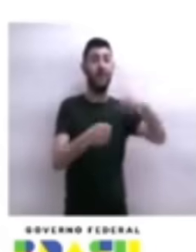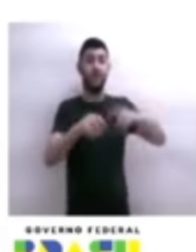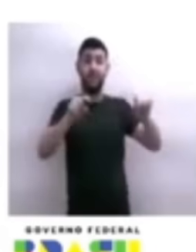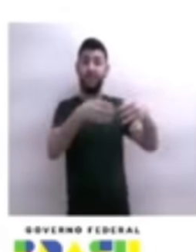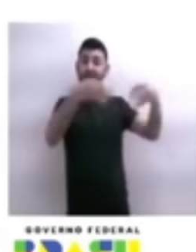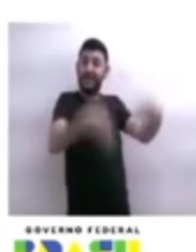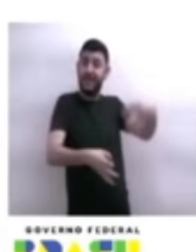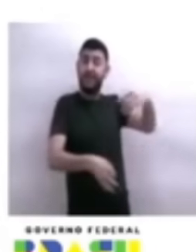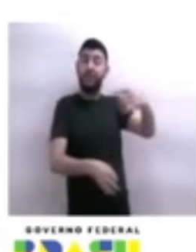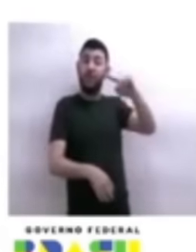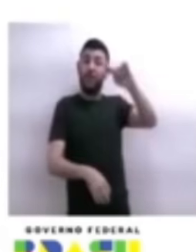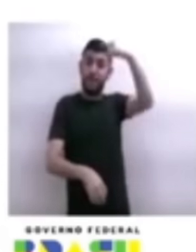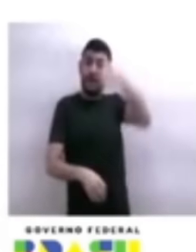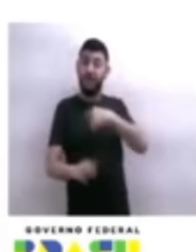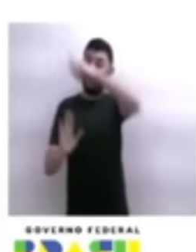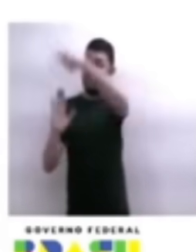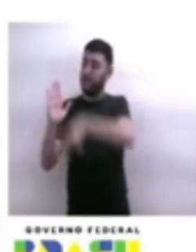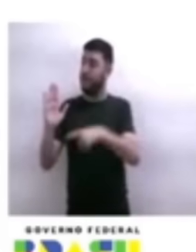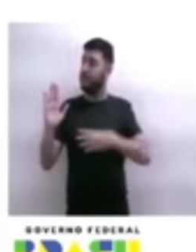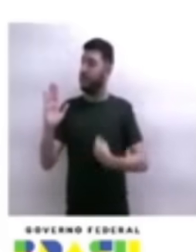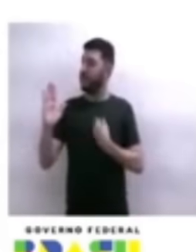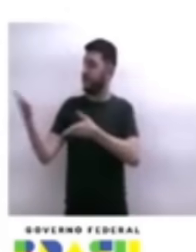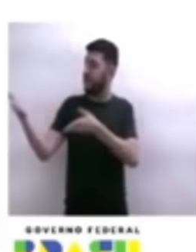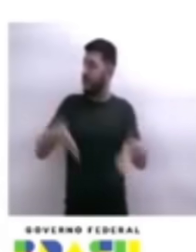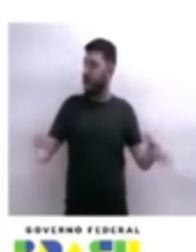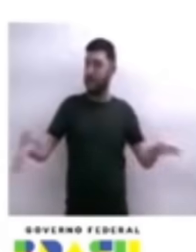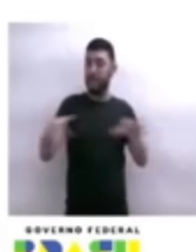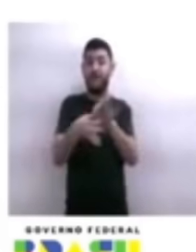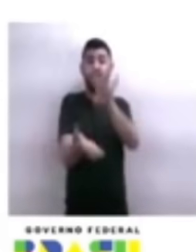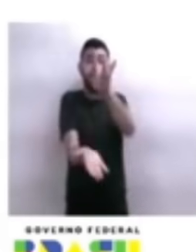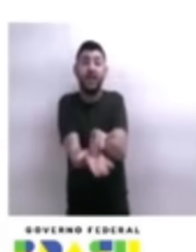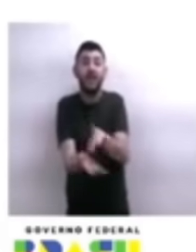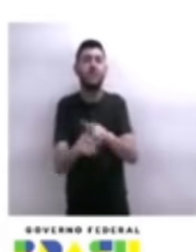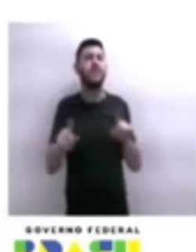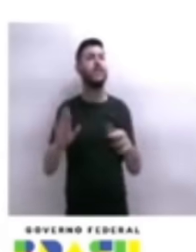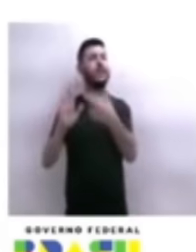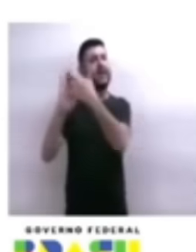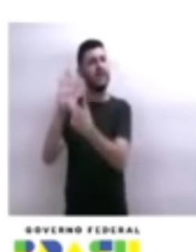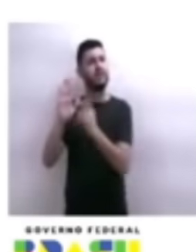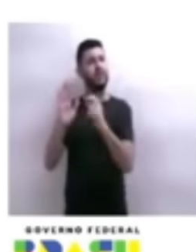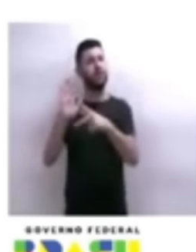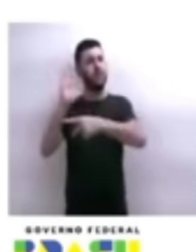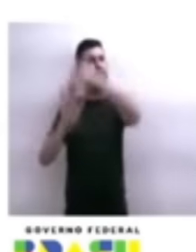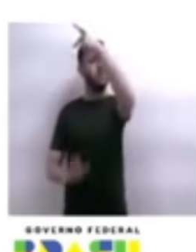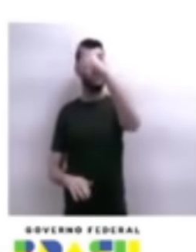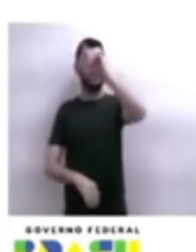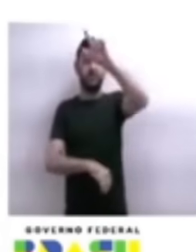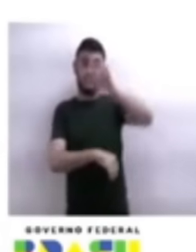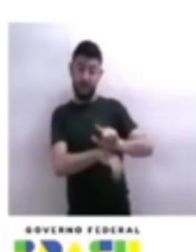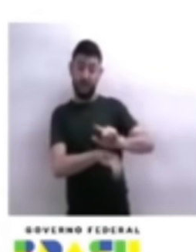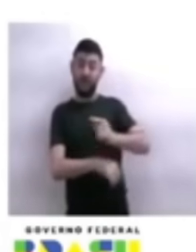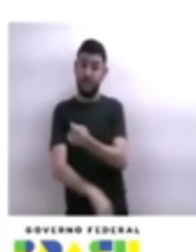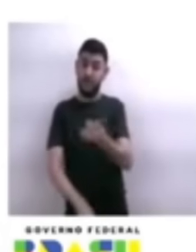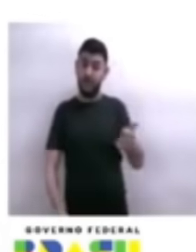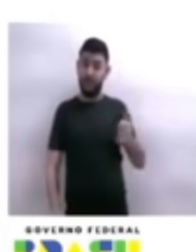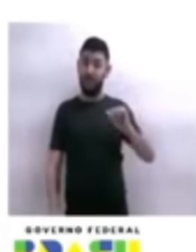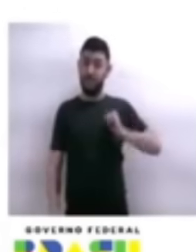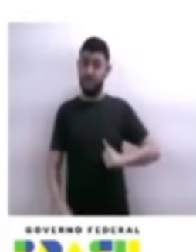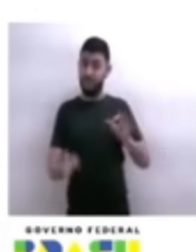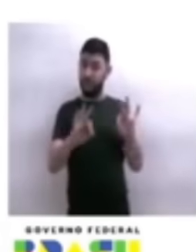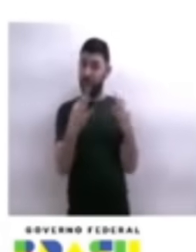programa. O que está previsto no regramento, na portaria da gestão de benefício do Bolsa Família, é